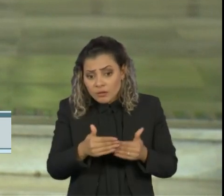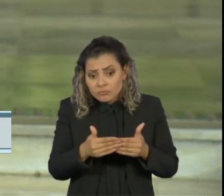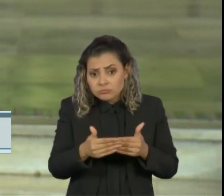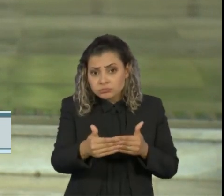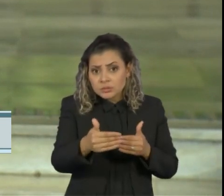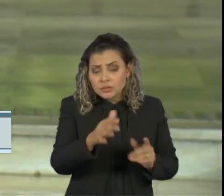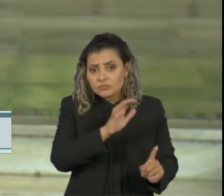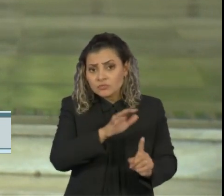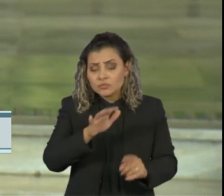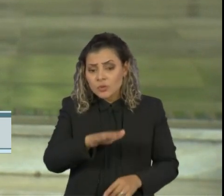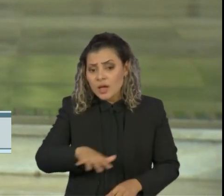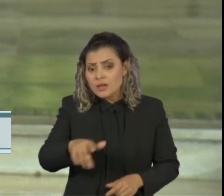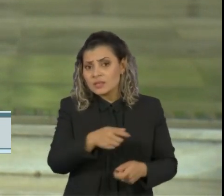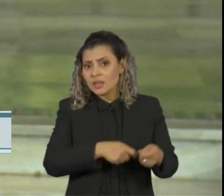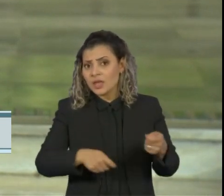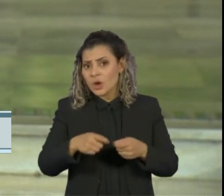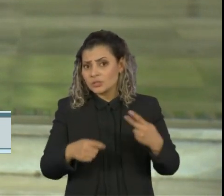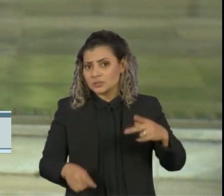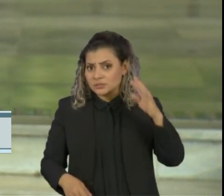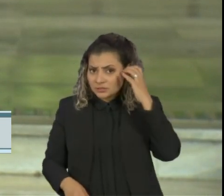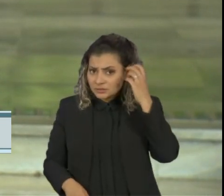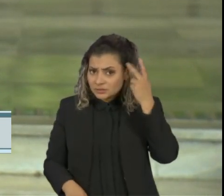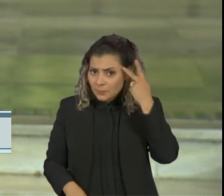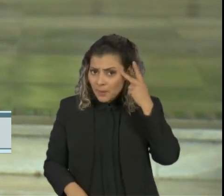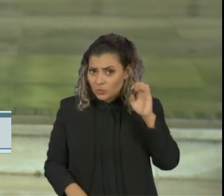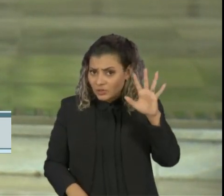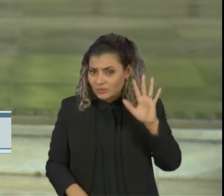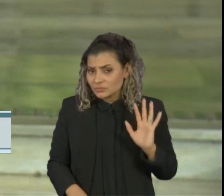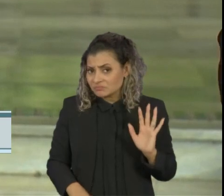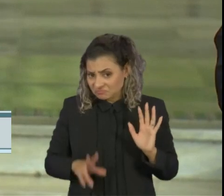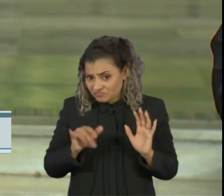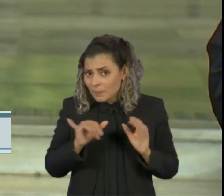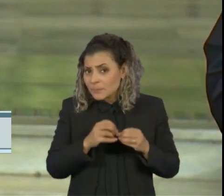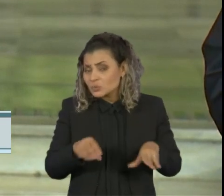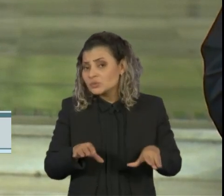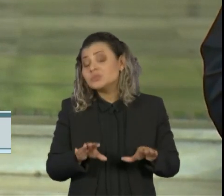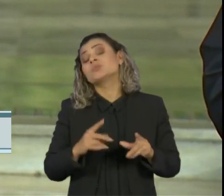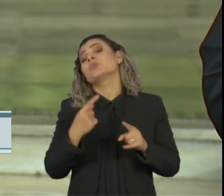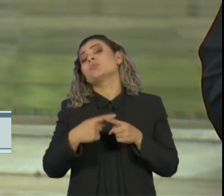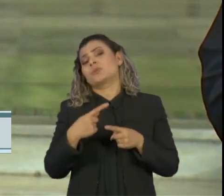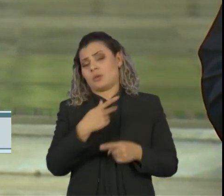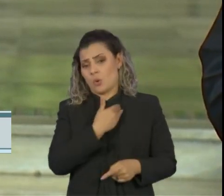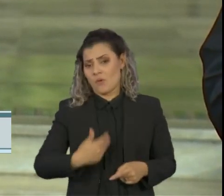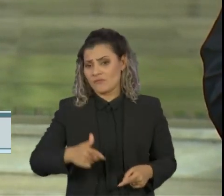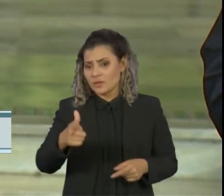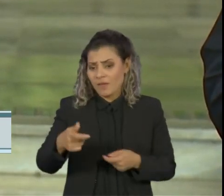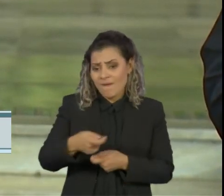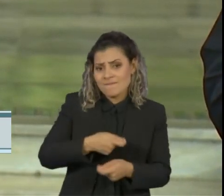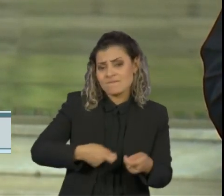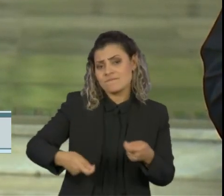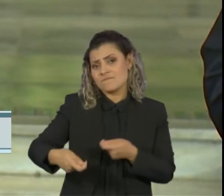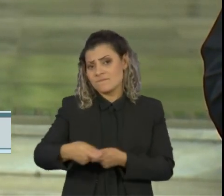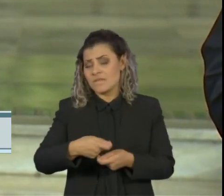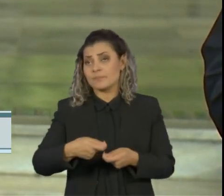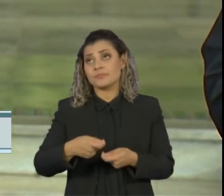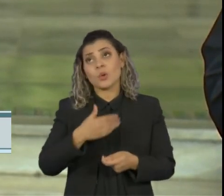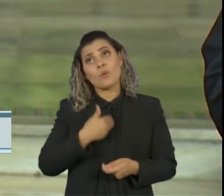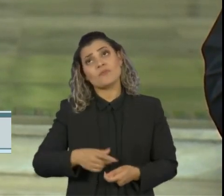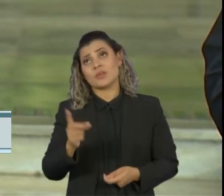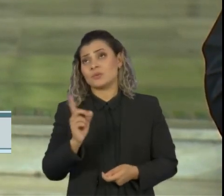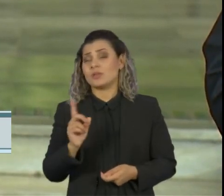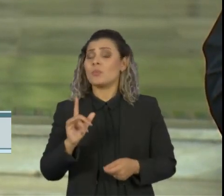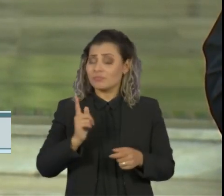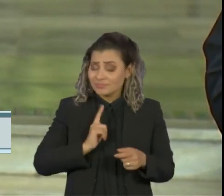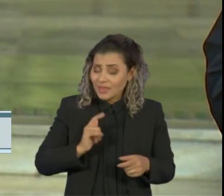impacto no ambiente de negócios em São Paulo e se o governo está caminhando para... O governo não, mas se há